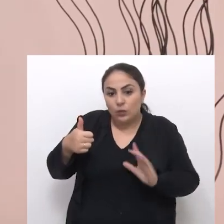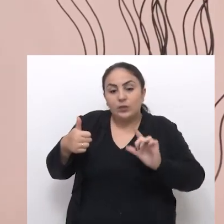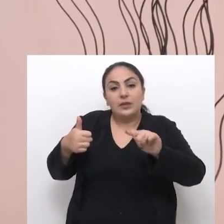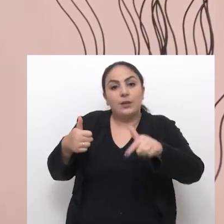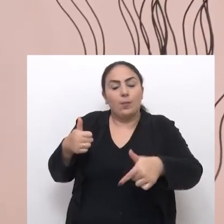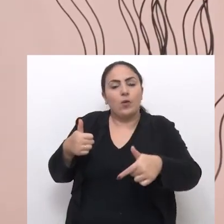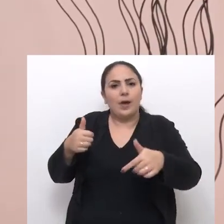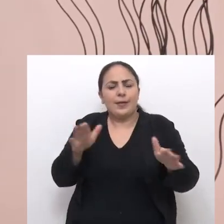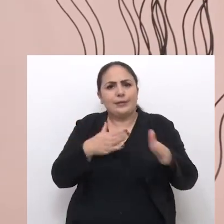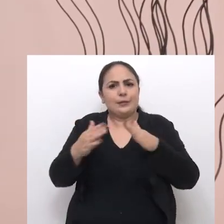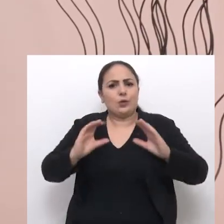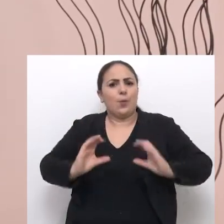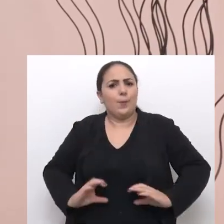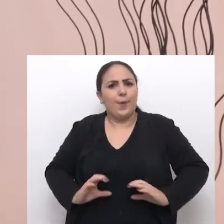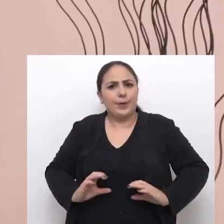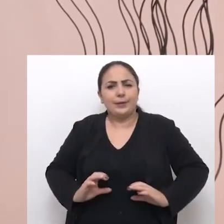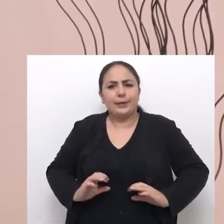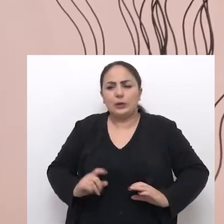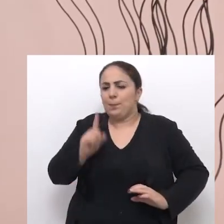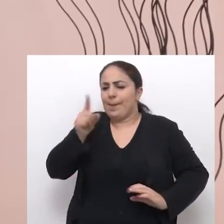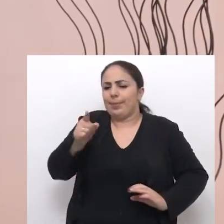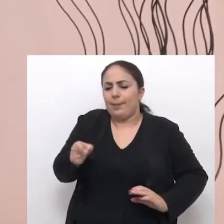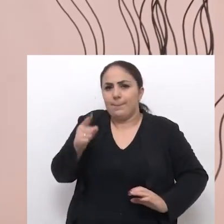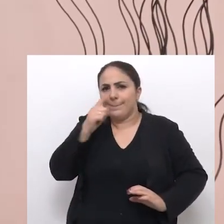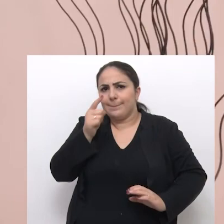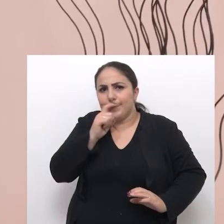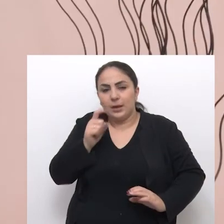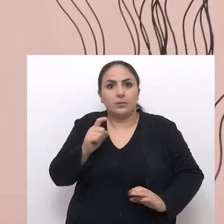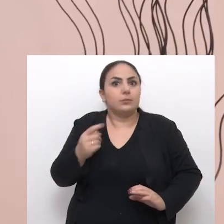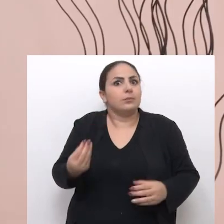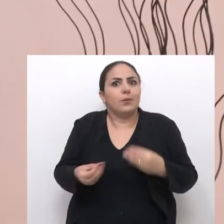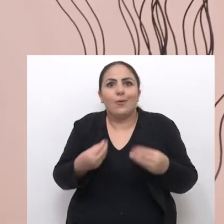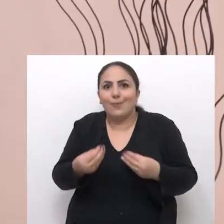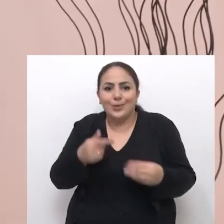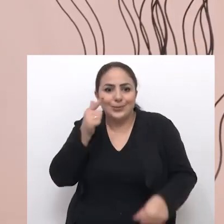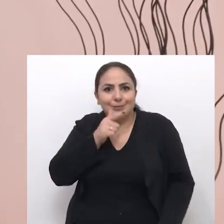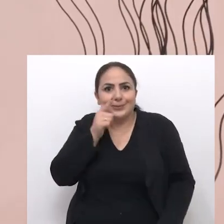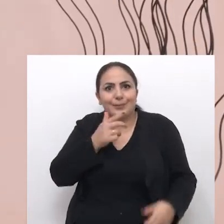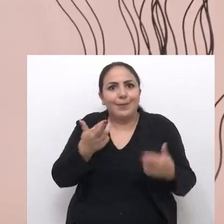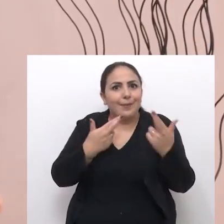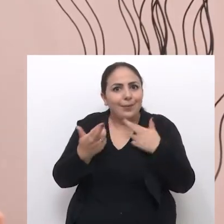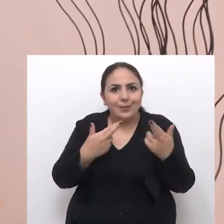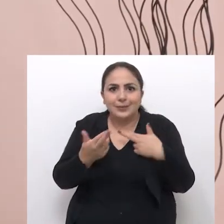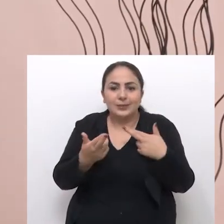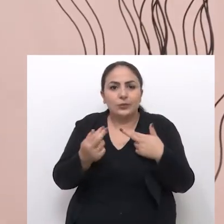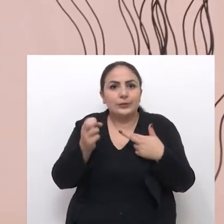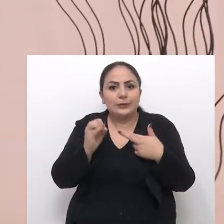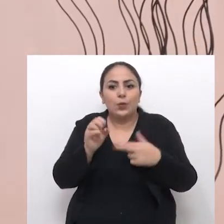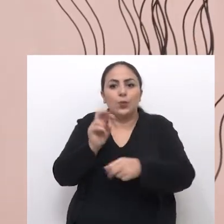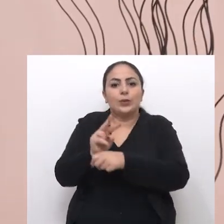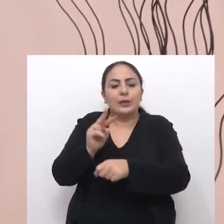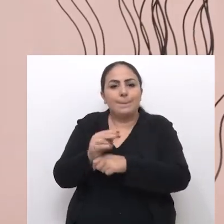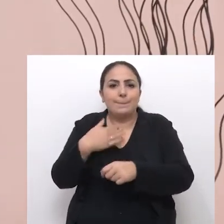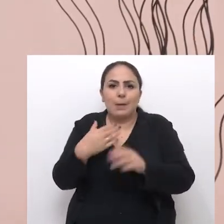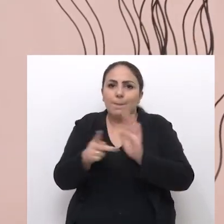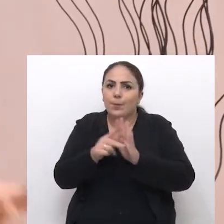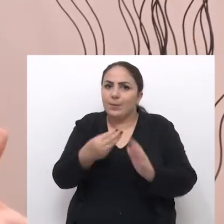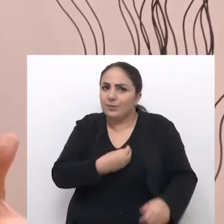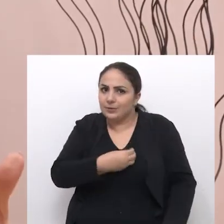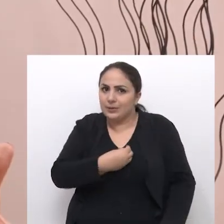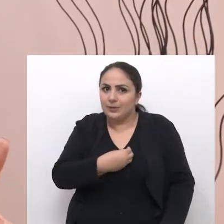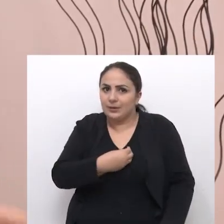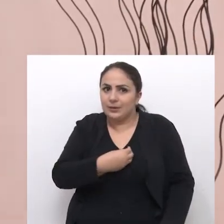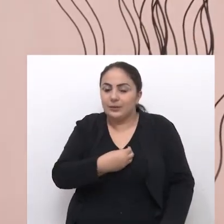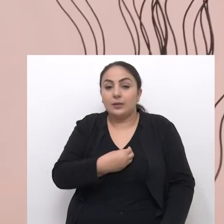muitas vezes você se comporta como pai dos seus pais. E quando eu faço isso, como que eu vou conseguir um relacionamento ou cuidar da minha